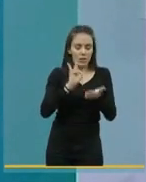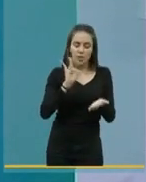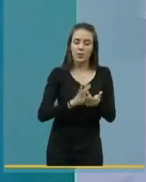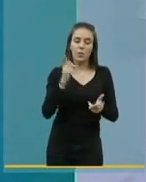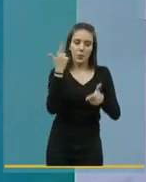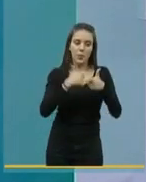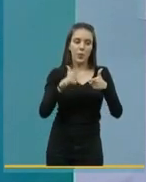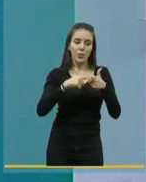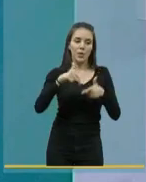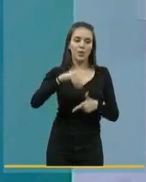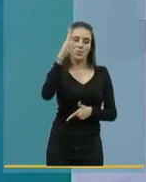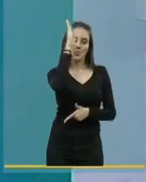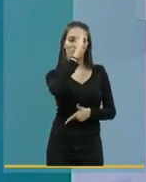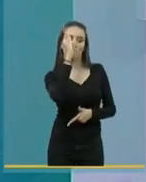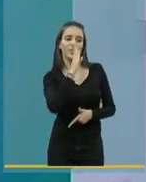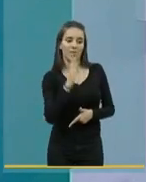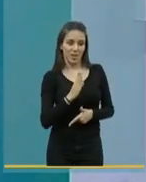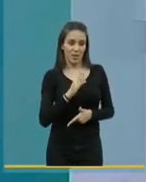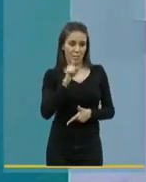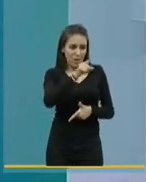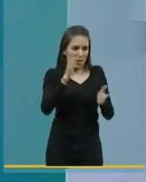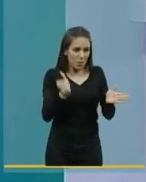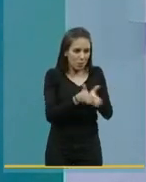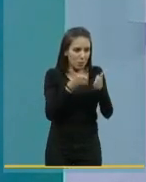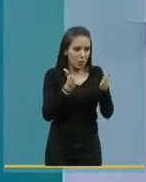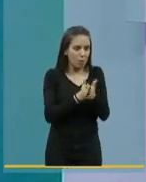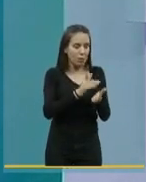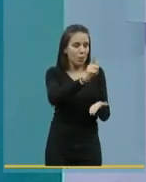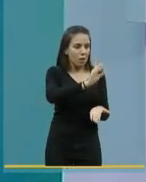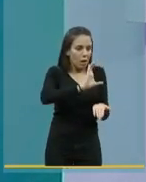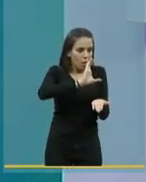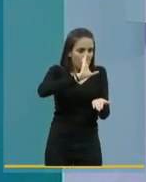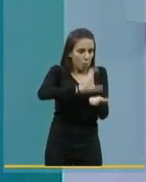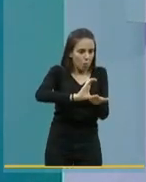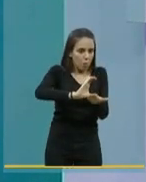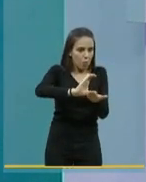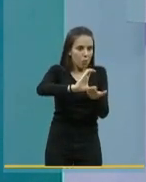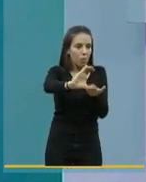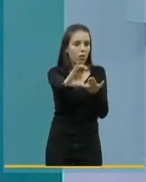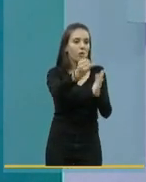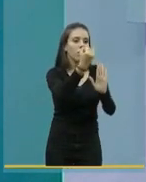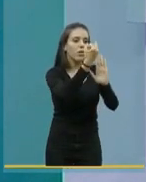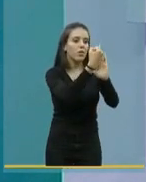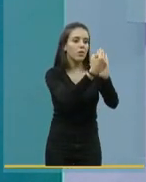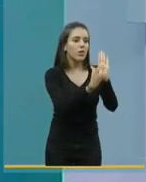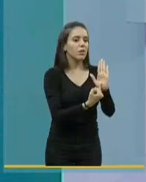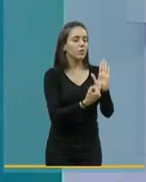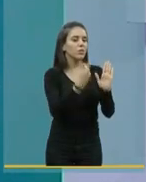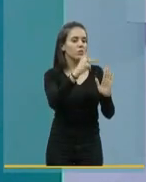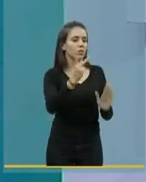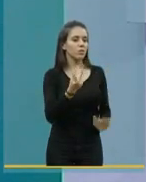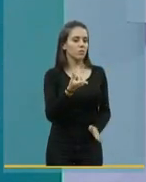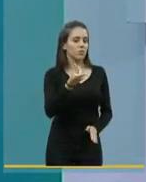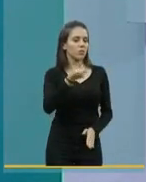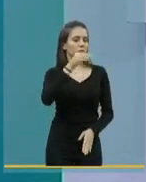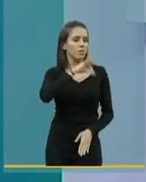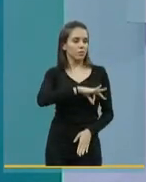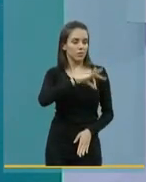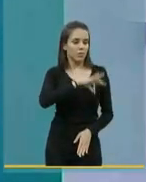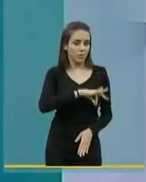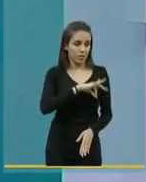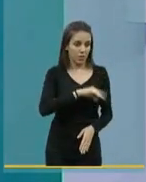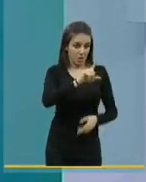brasileiros porque quanto mais pobre você é mais imposto você paga proporcionalmente à sua renda quanto mais